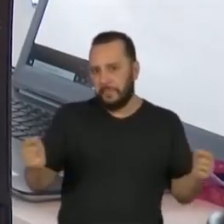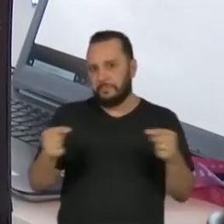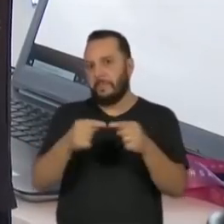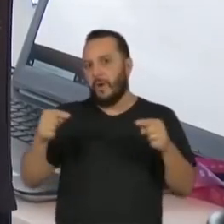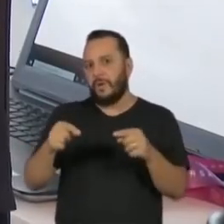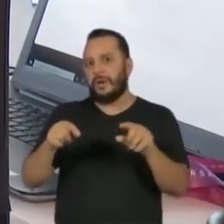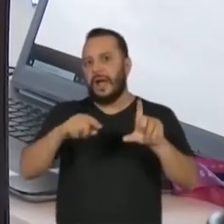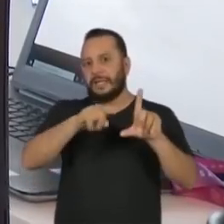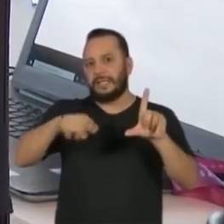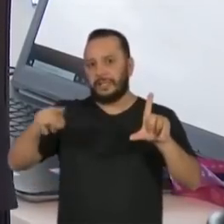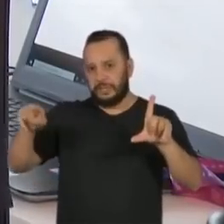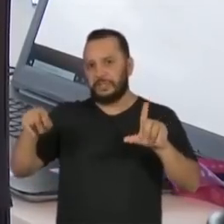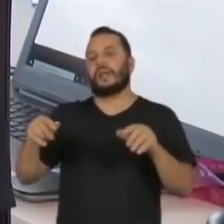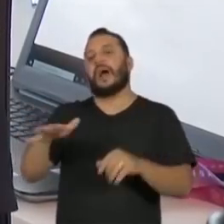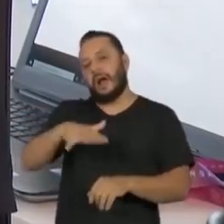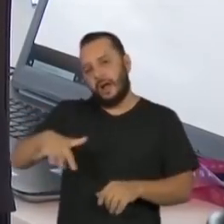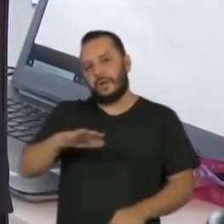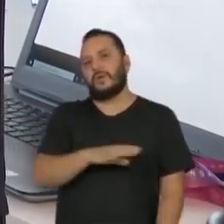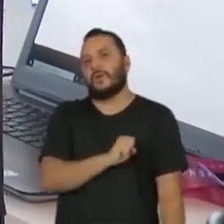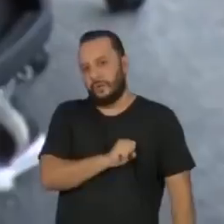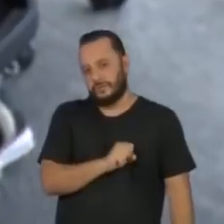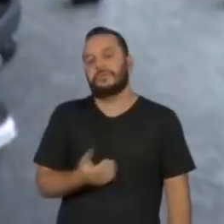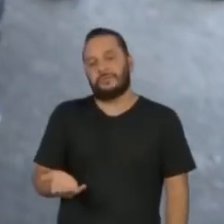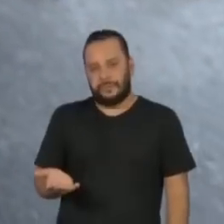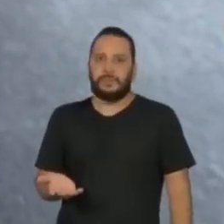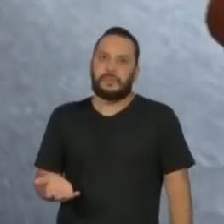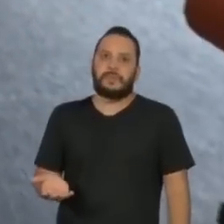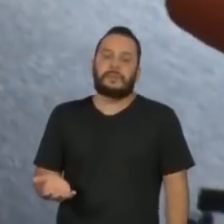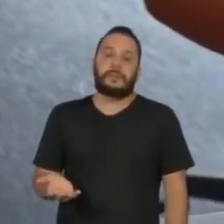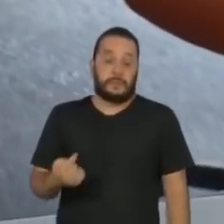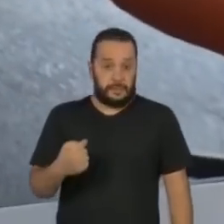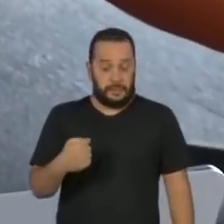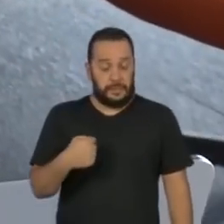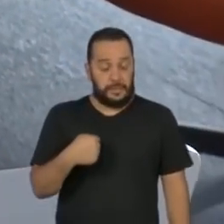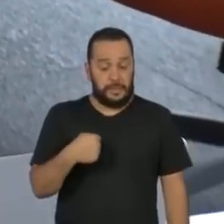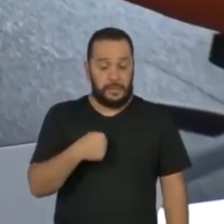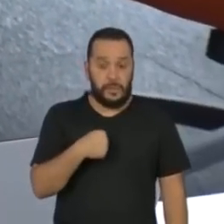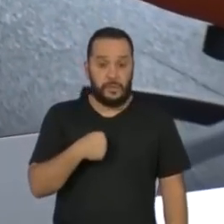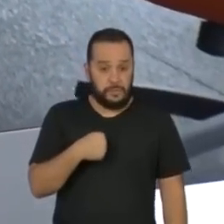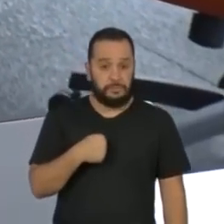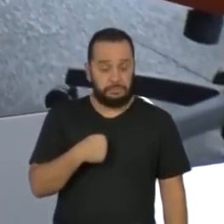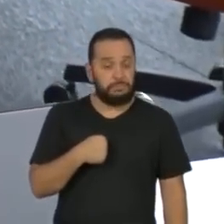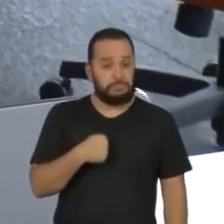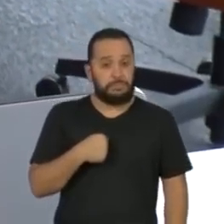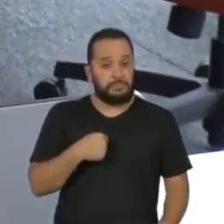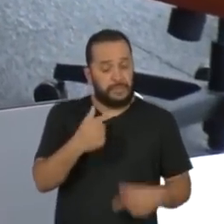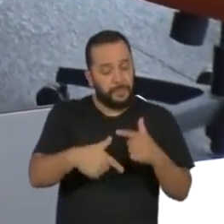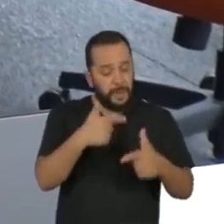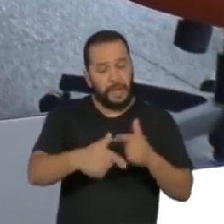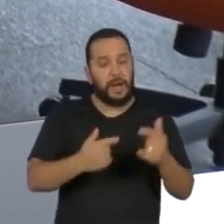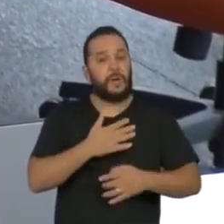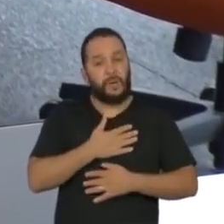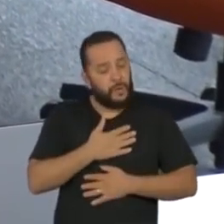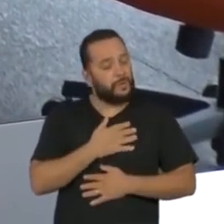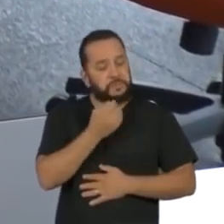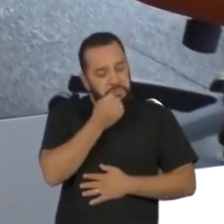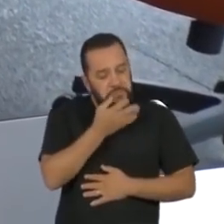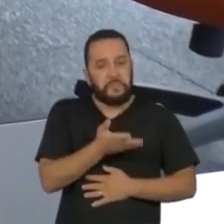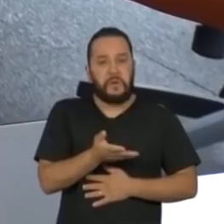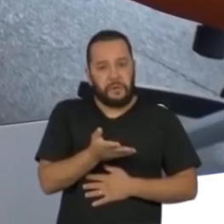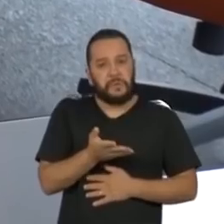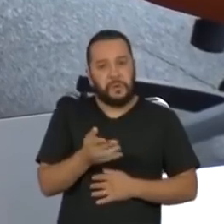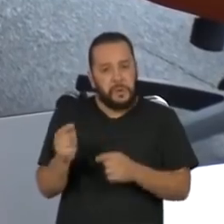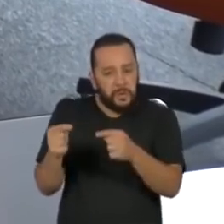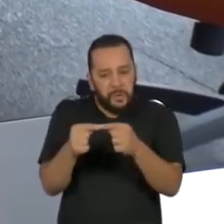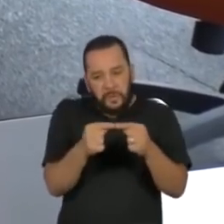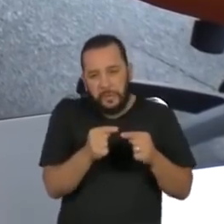ir para uma área que eu gosto. E aí foi na ciência de dados. Essencialmente, é você fazer uma coisa que tu gosta e tipo, conseguir combinar o que